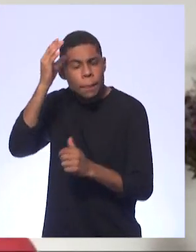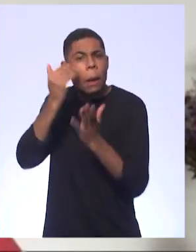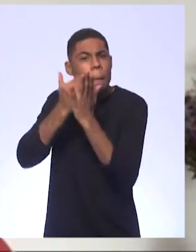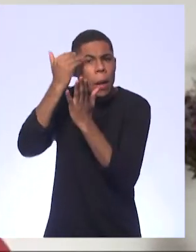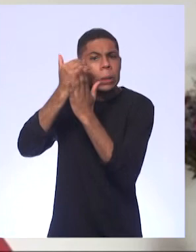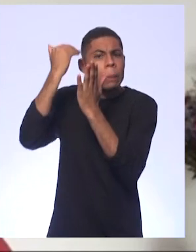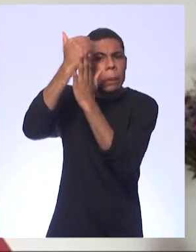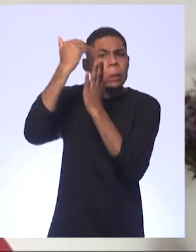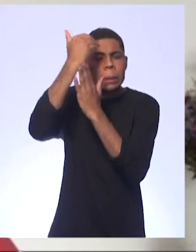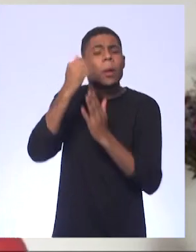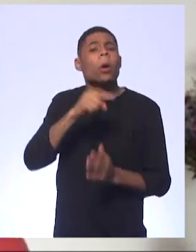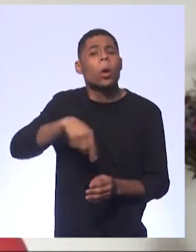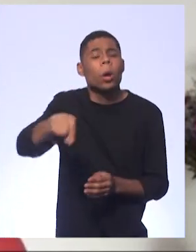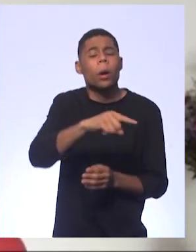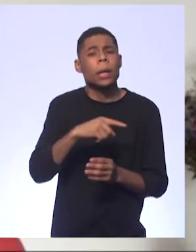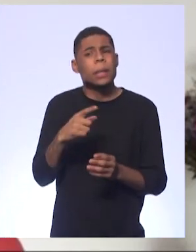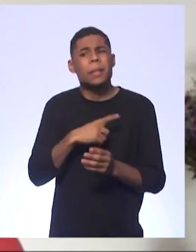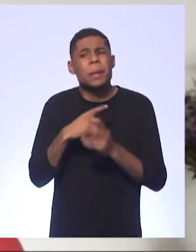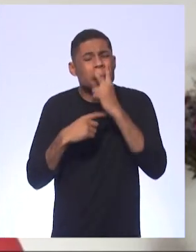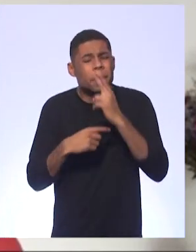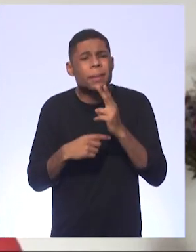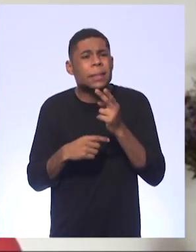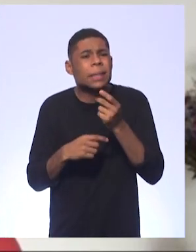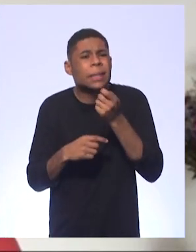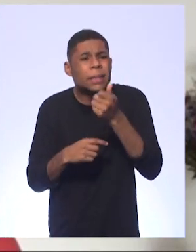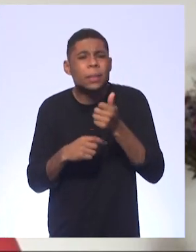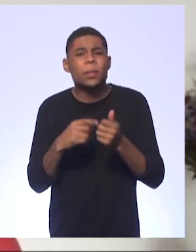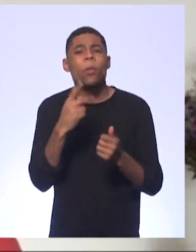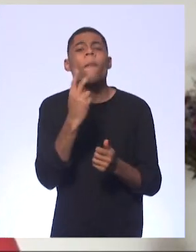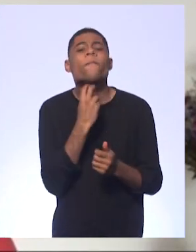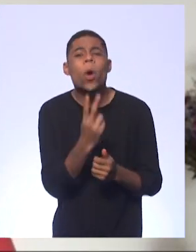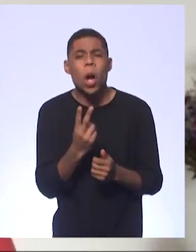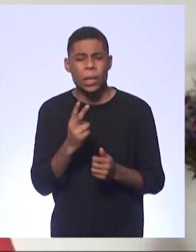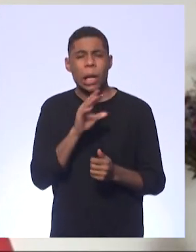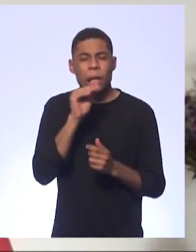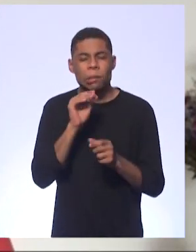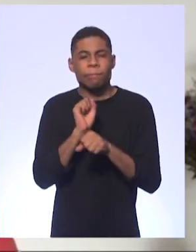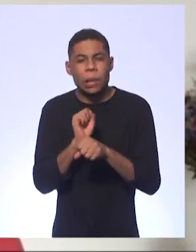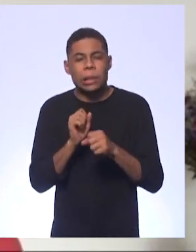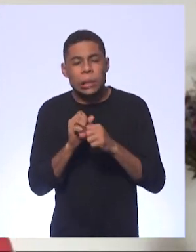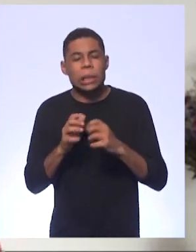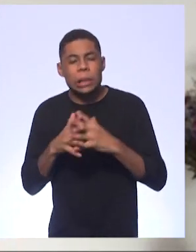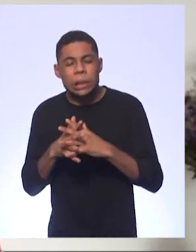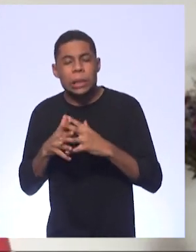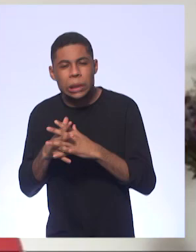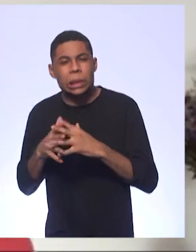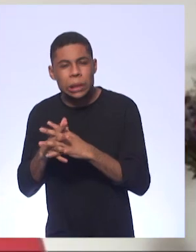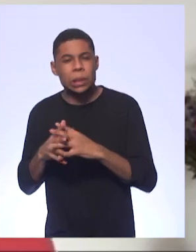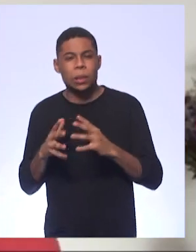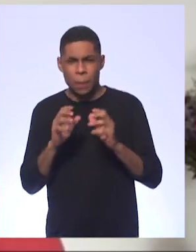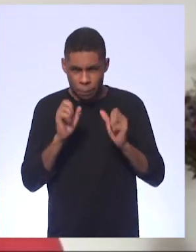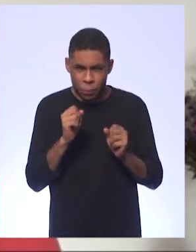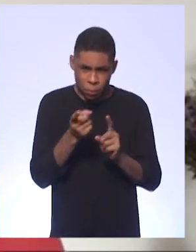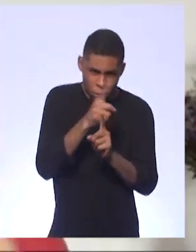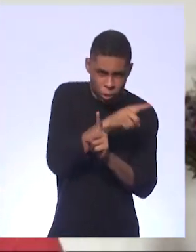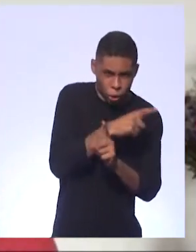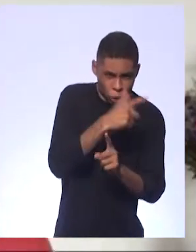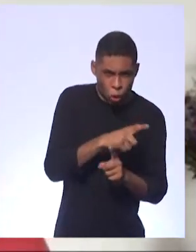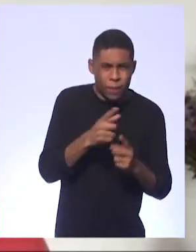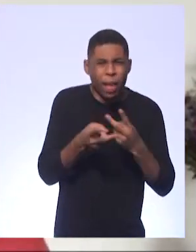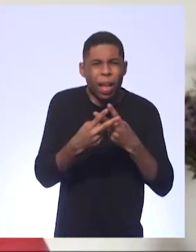conhecimentos, houve um pouquinho de falha do seu som. Antes da gente avançar, você podia falar um pouquinho.